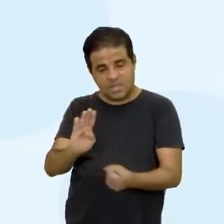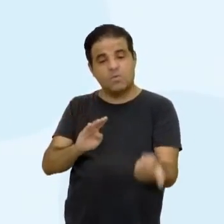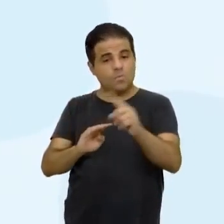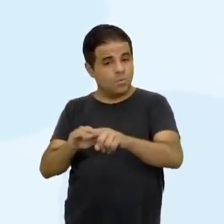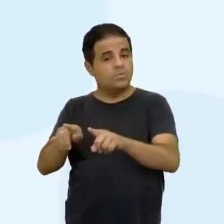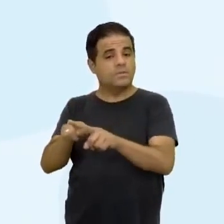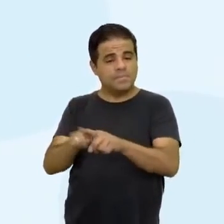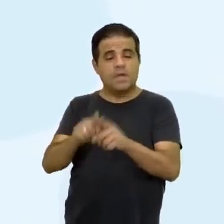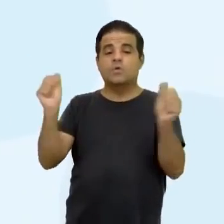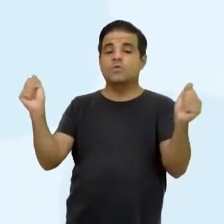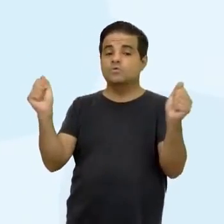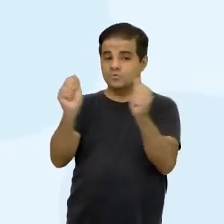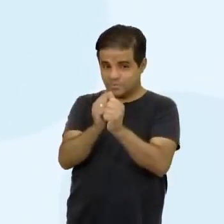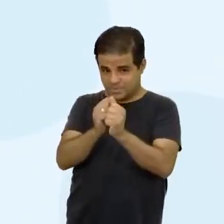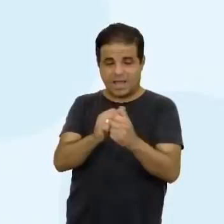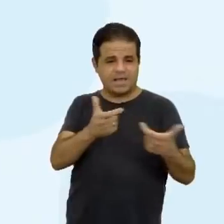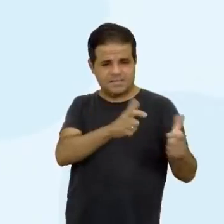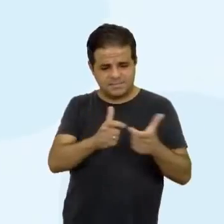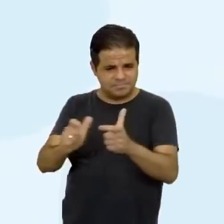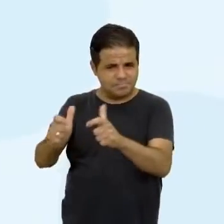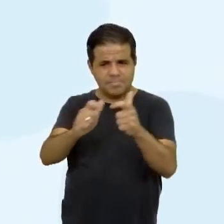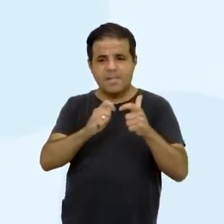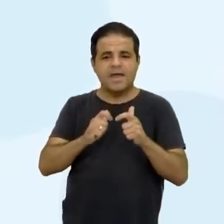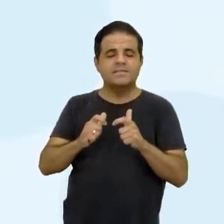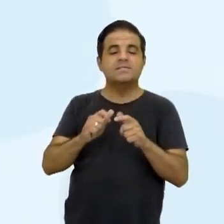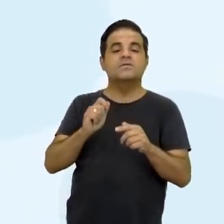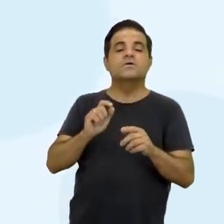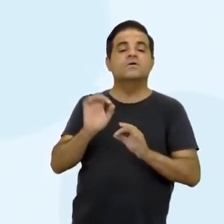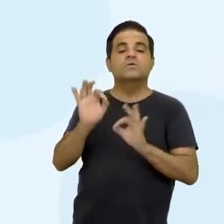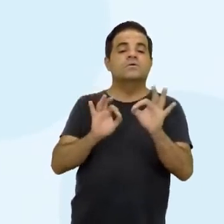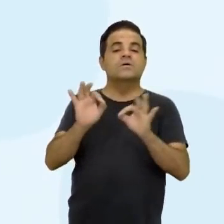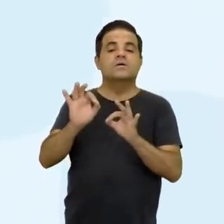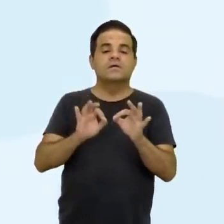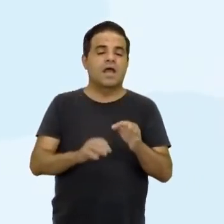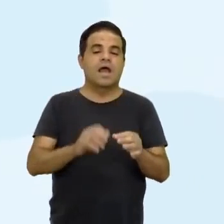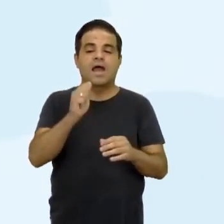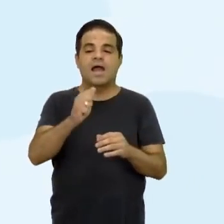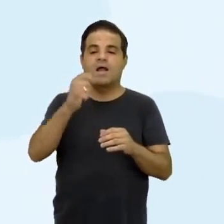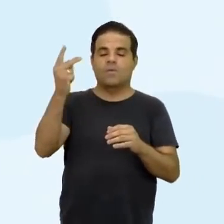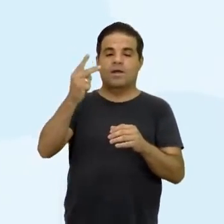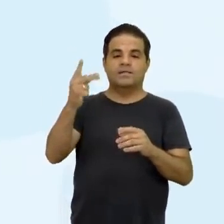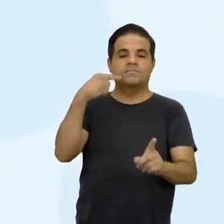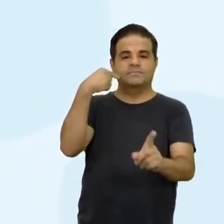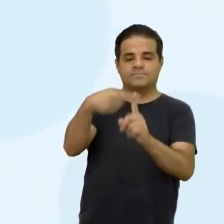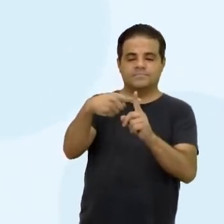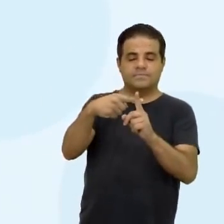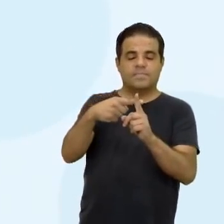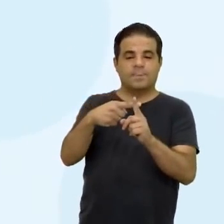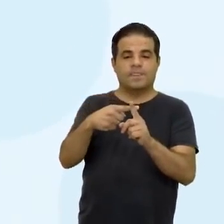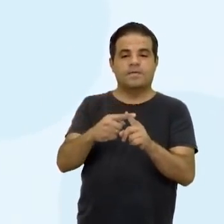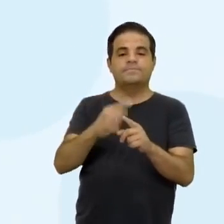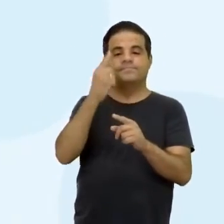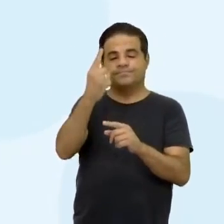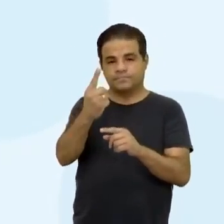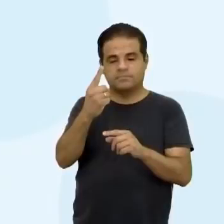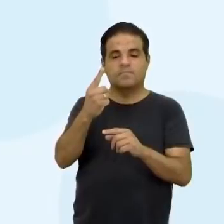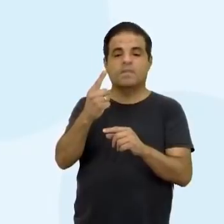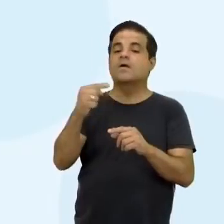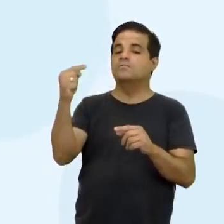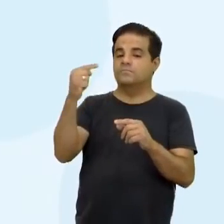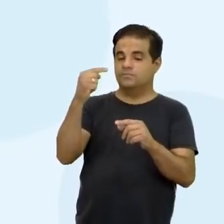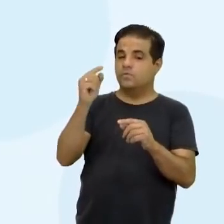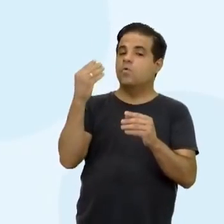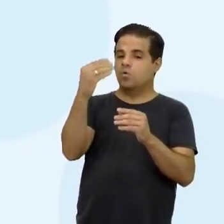vezes bem quando eu juntar as peças olha lá ó eu tô fazendo um a quadrado mais um AB